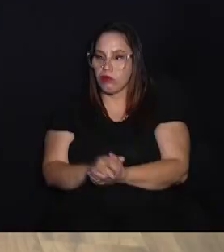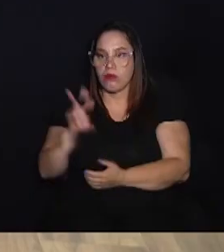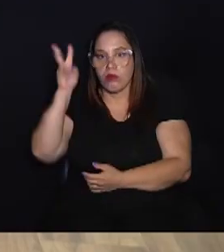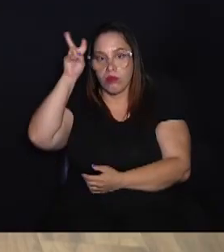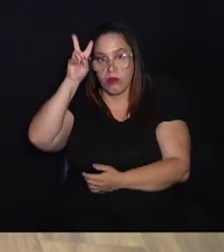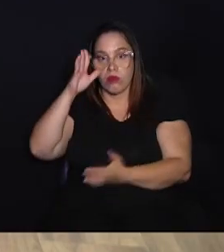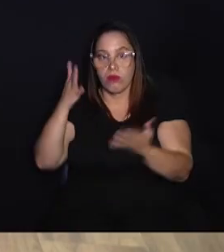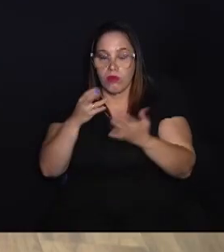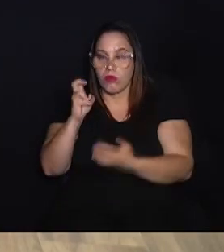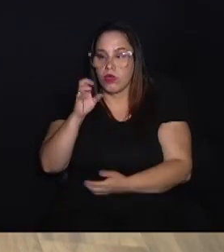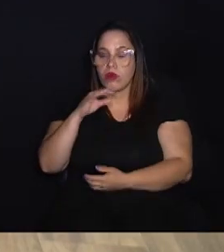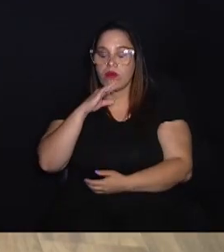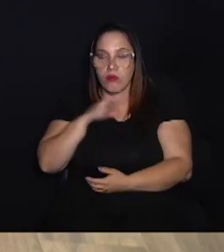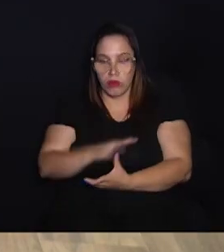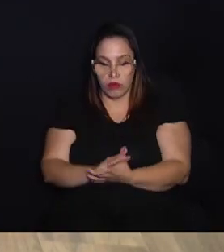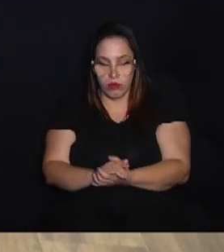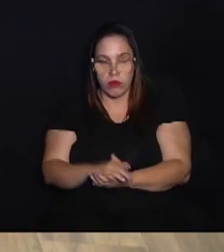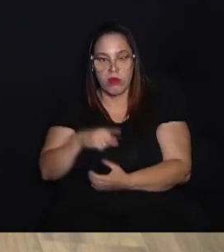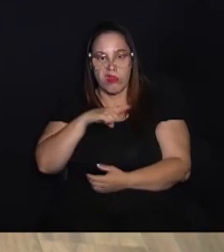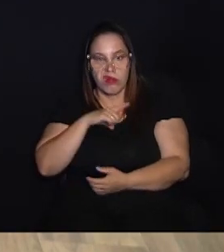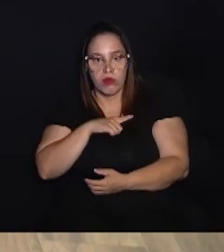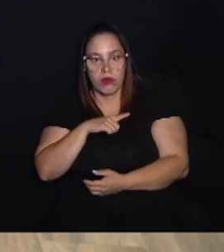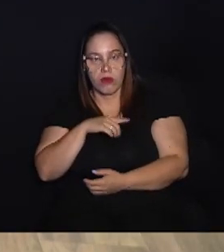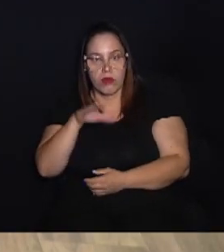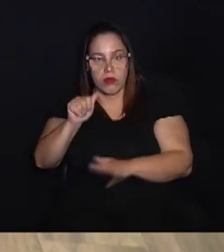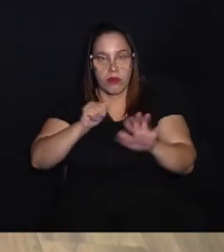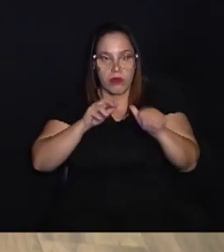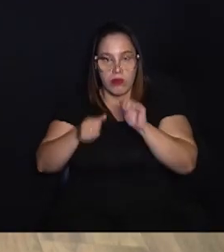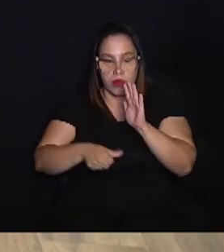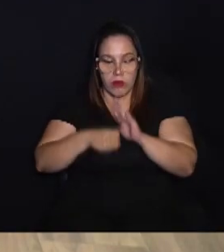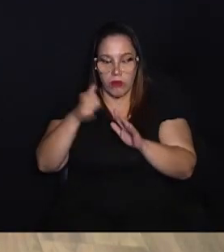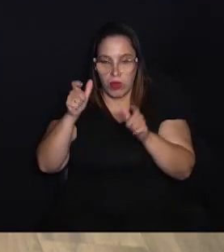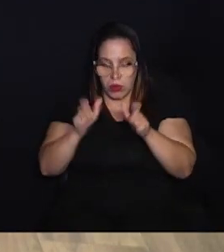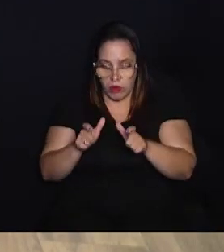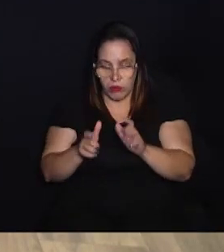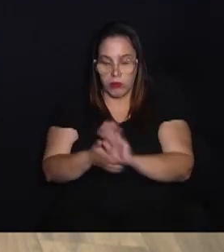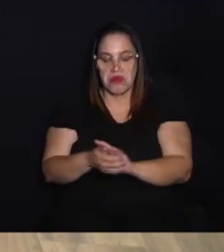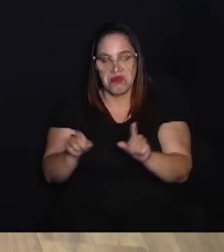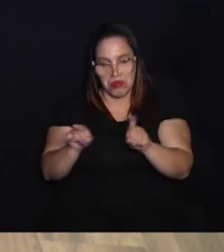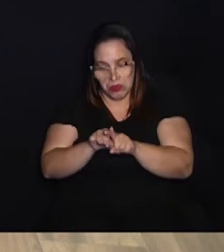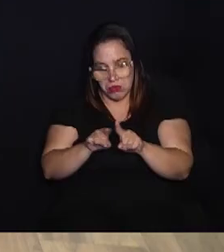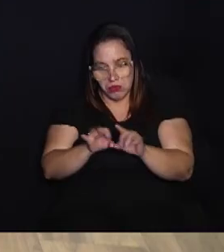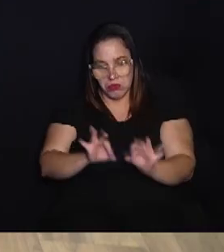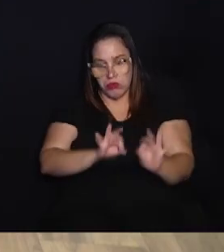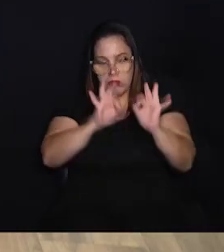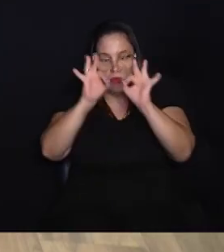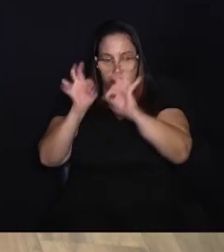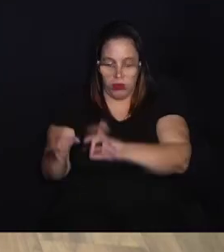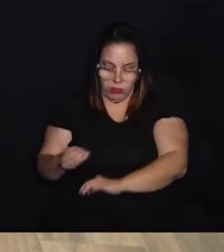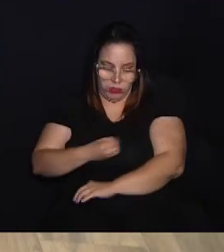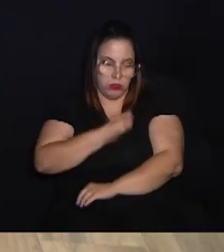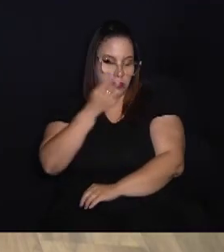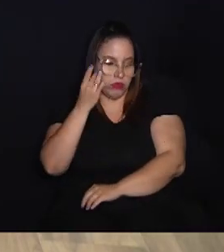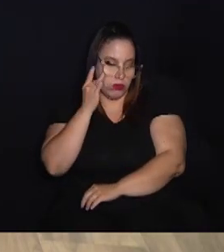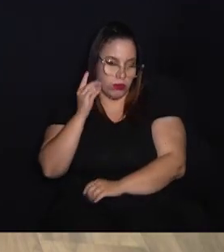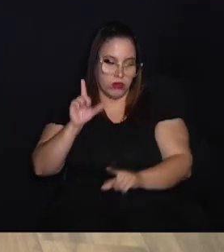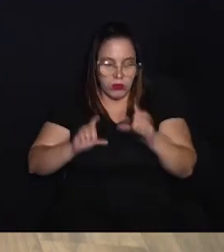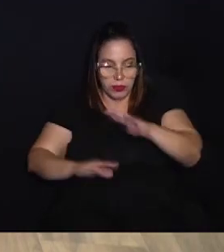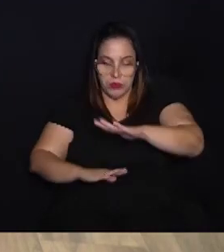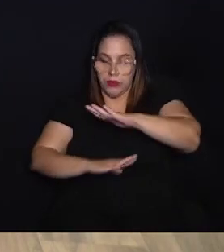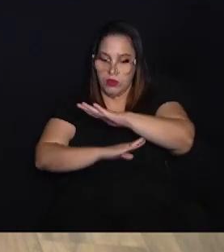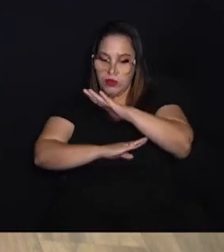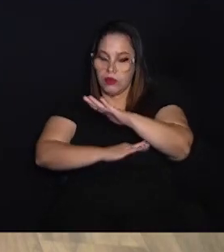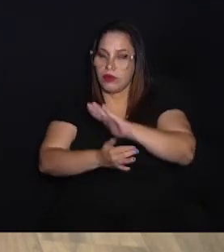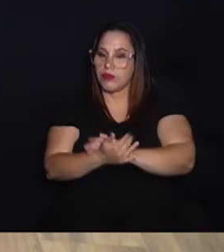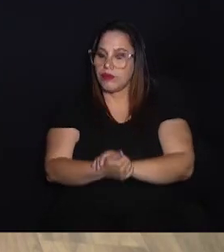que hoje, 5 horas, nós temos também a chamada primeira parte, que você também confere ao vivo aqui pela TV Câmara